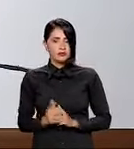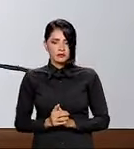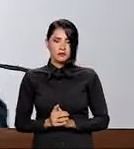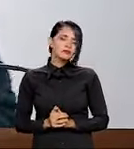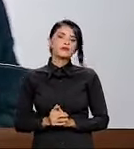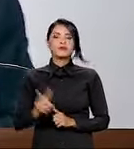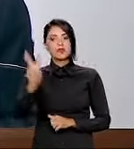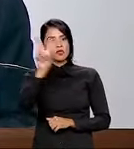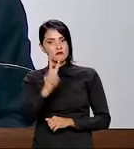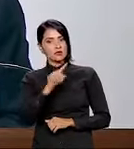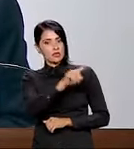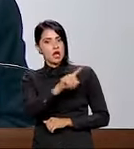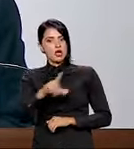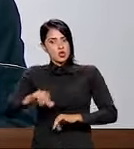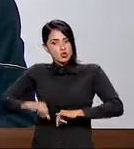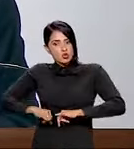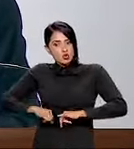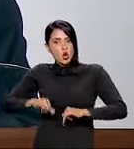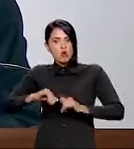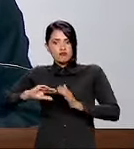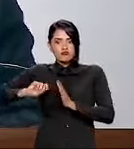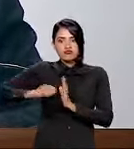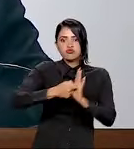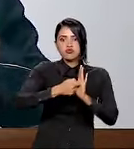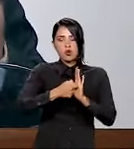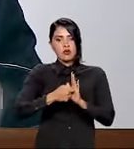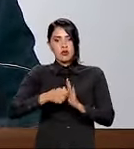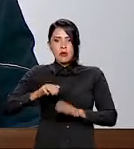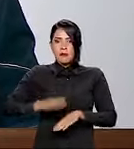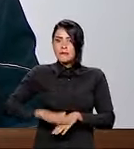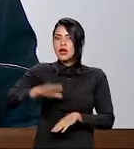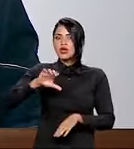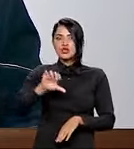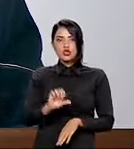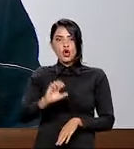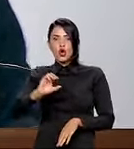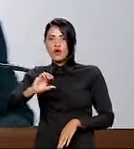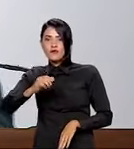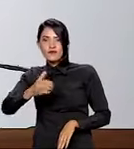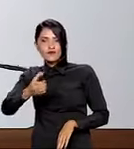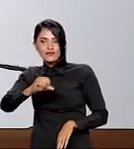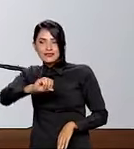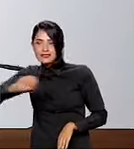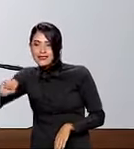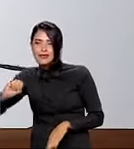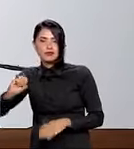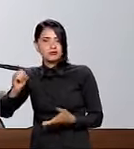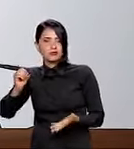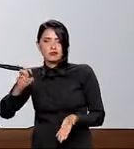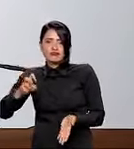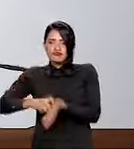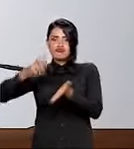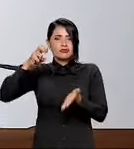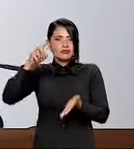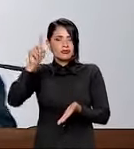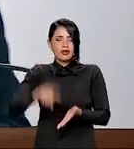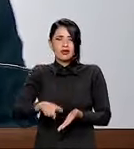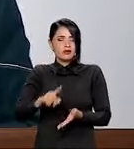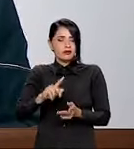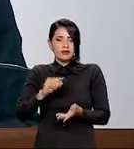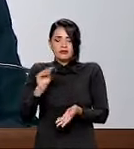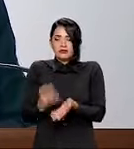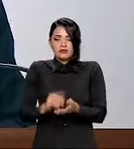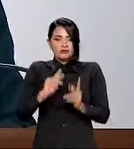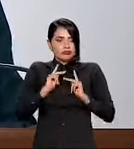a Venezuela sofre um bloqueio de mais de 900 itens, ou seja, é uma coisa desumana, uma